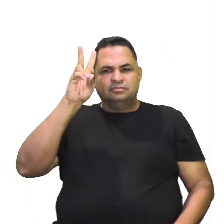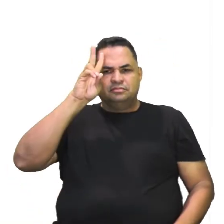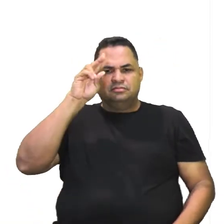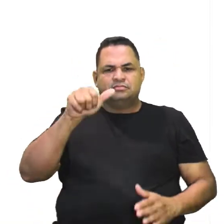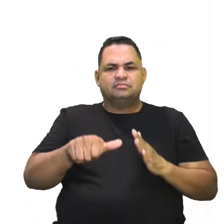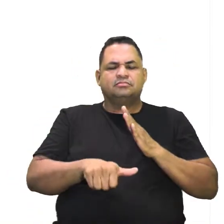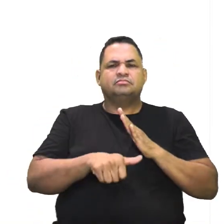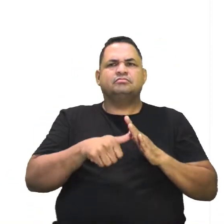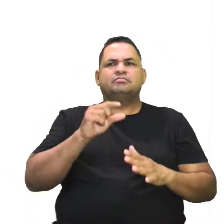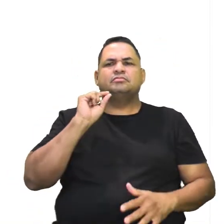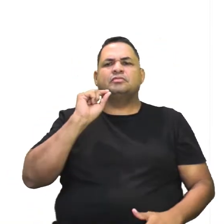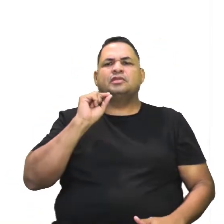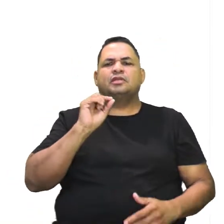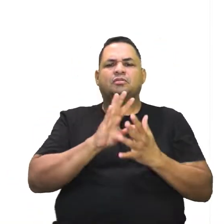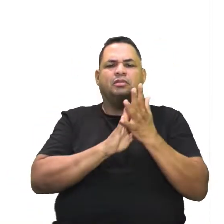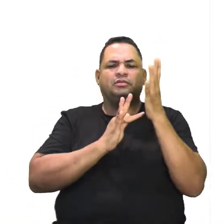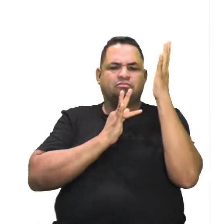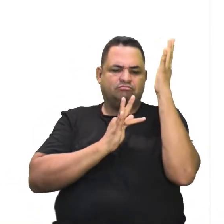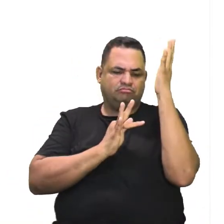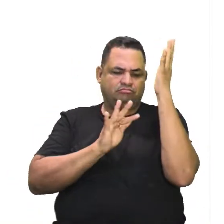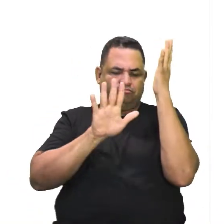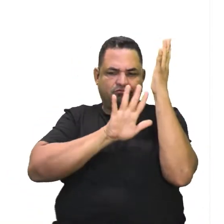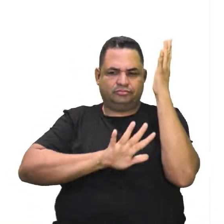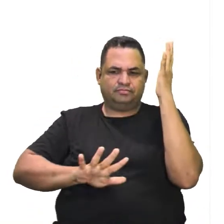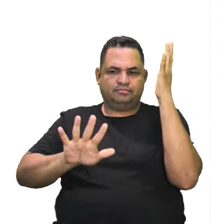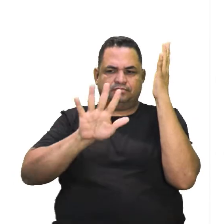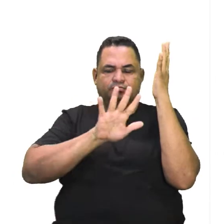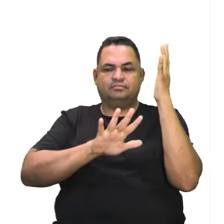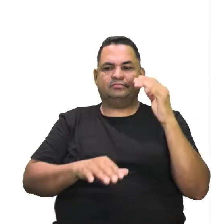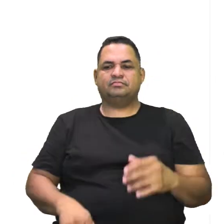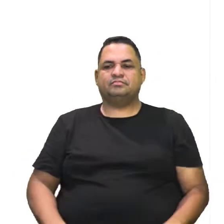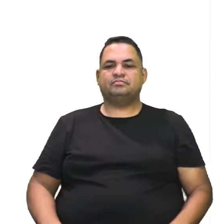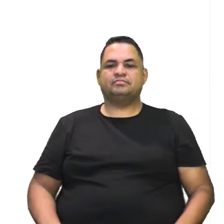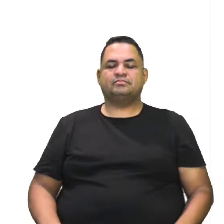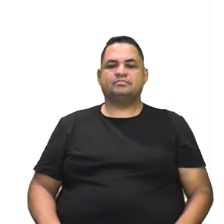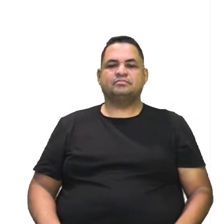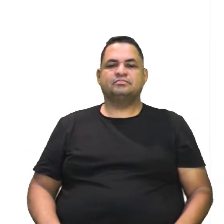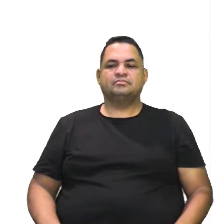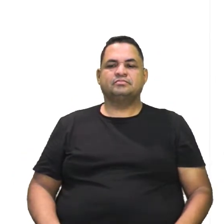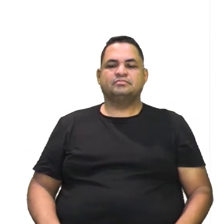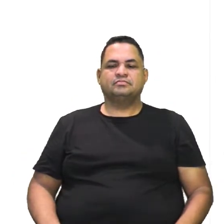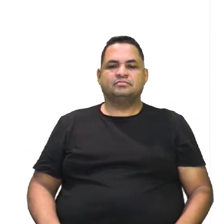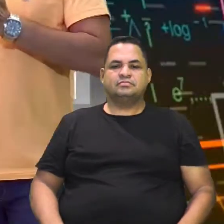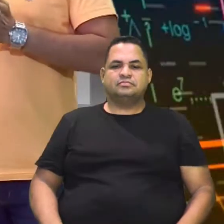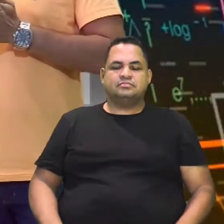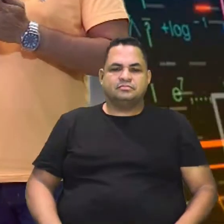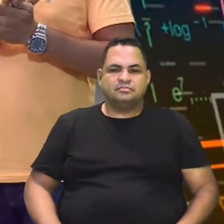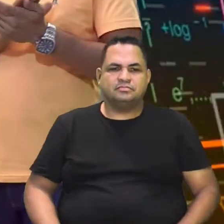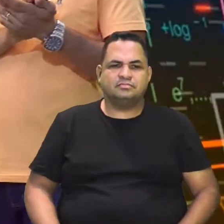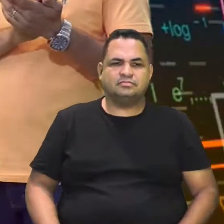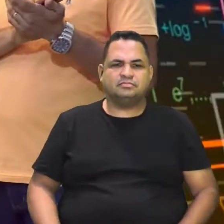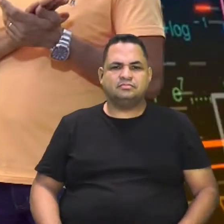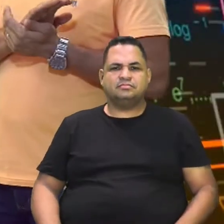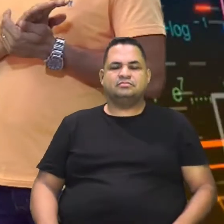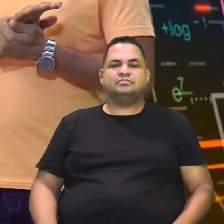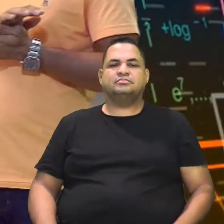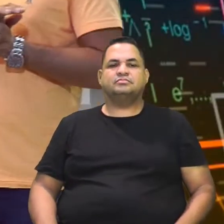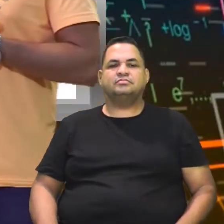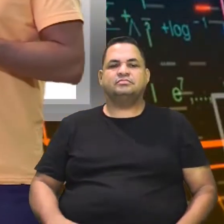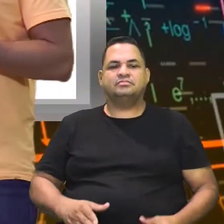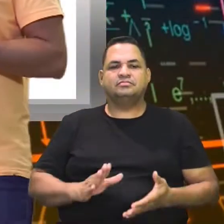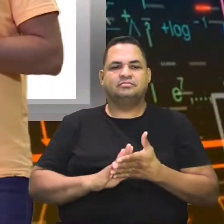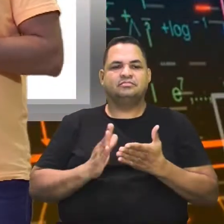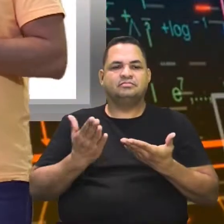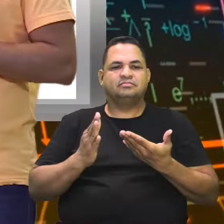lembram primeiro o que é uma função? Vamos aqui junto aqui no nosso slide. Vamos conversar aqui um pouquinho. Vamos falar com o nosso slide aqui ao fundo da nossa conversa, nosso